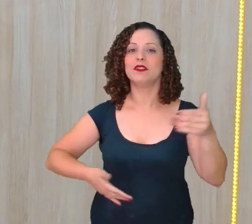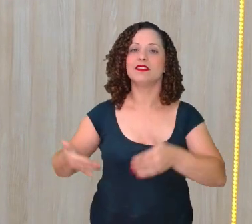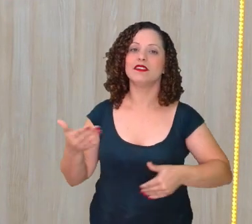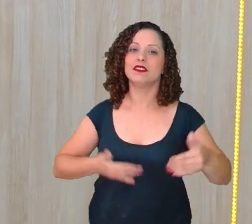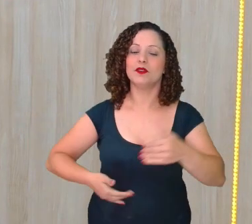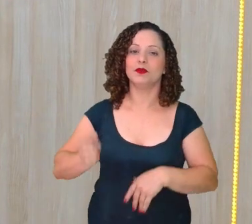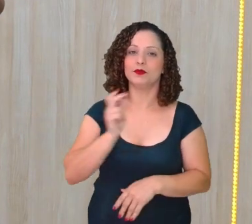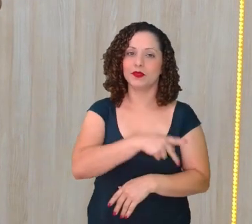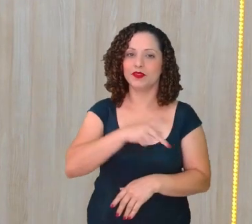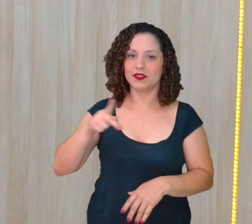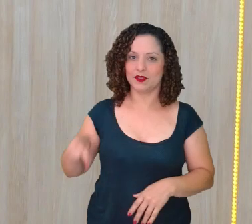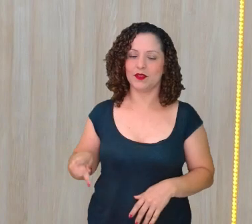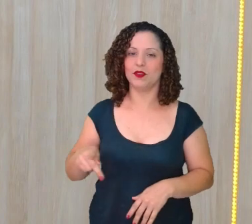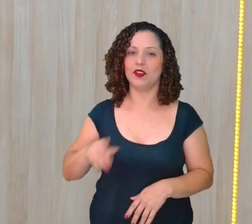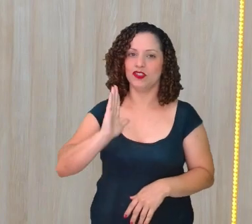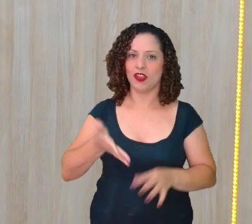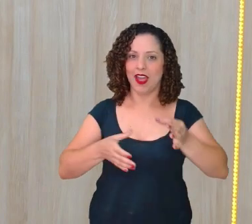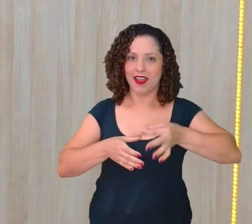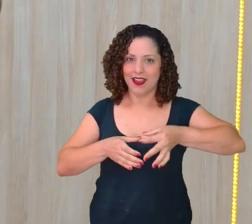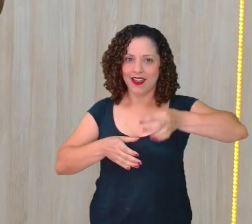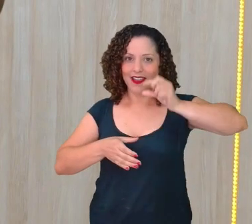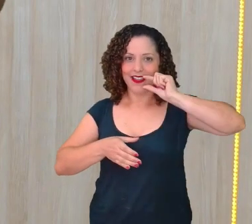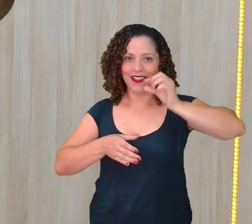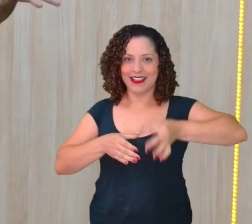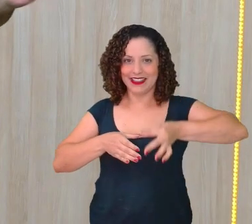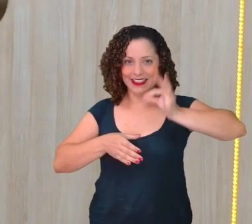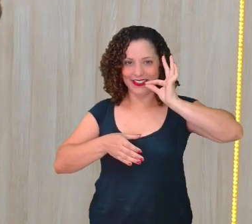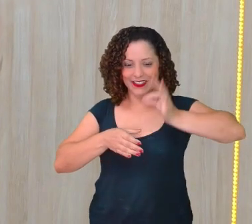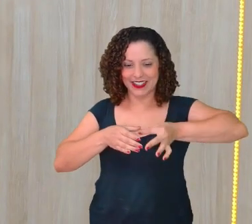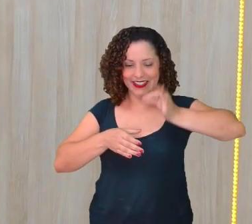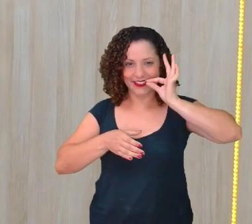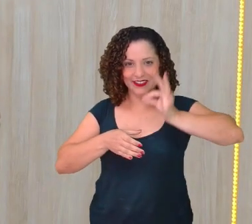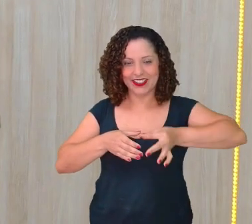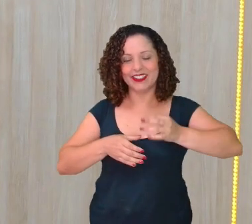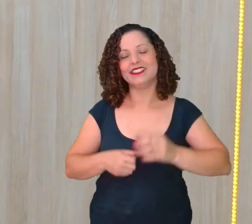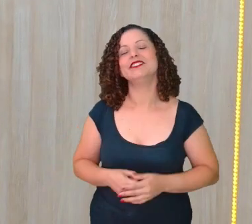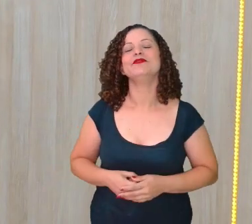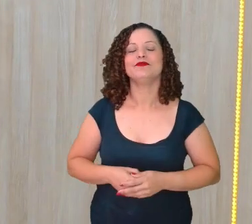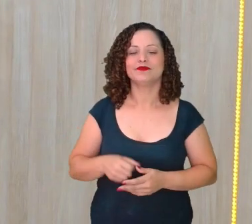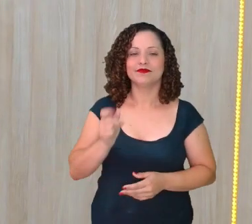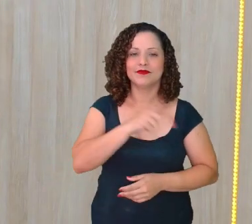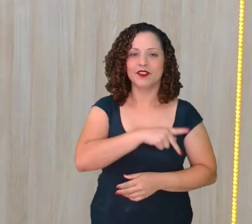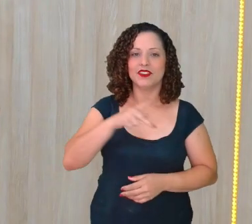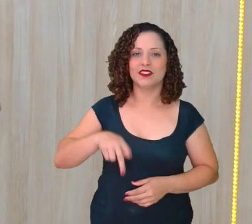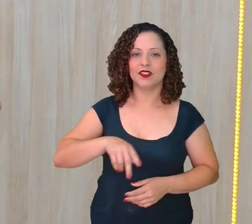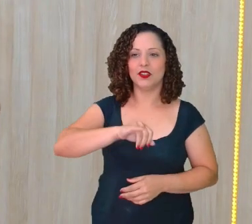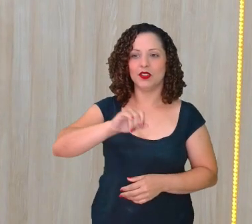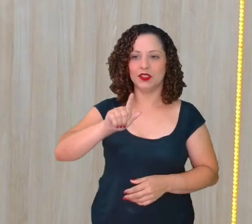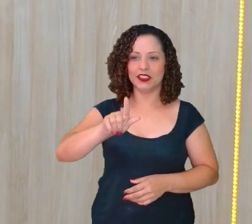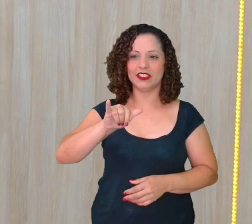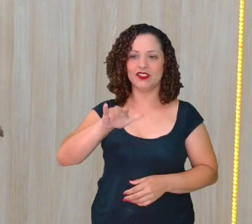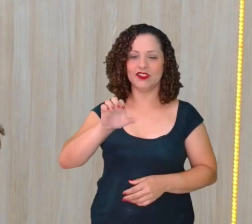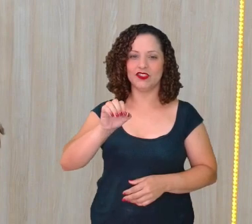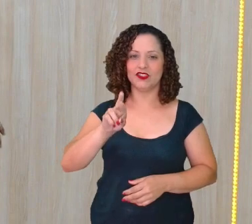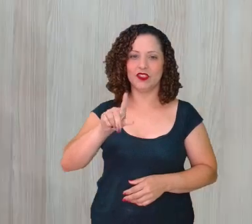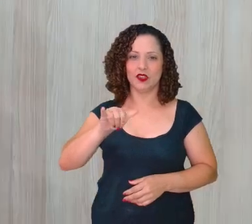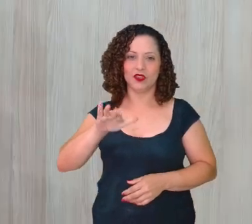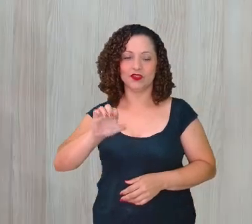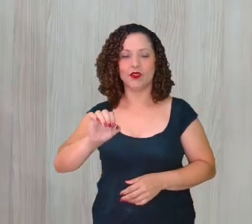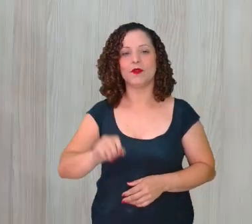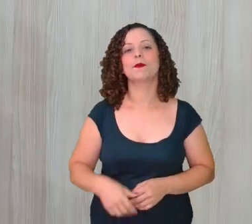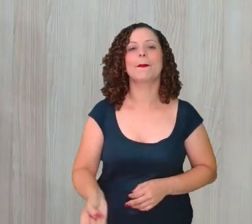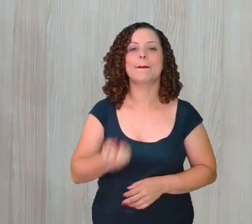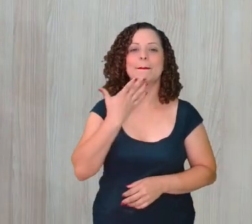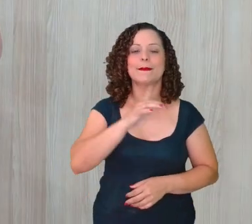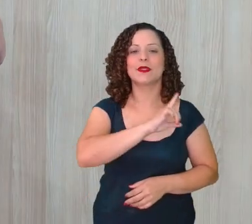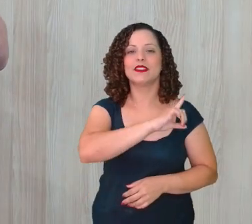seu cafezinho, já escutou a risada dele. É o professor Jorge Paula, o Matutinho Lindo. Vai lá, professor. Bom dia,